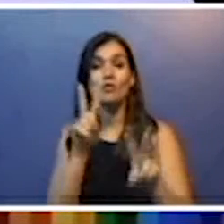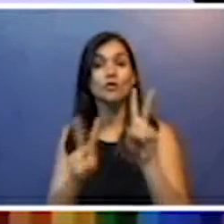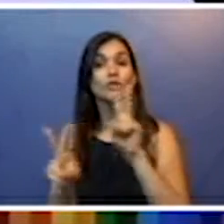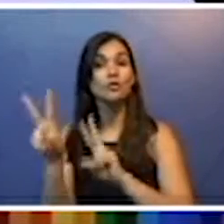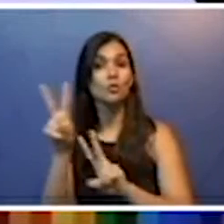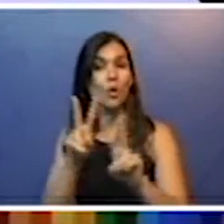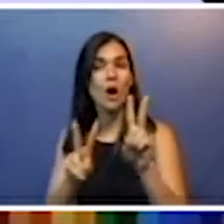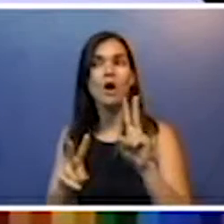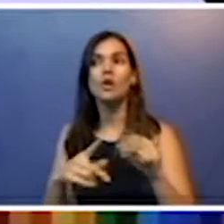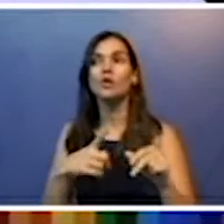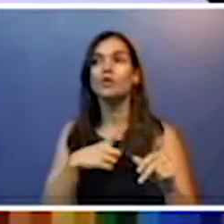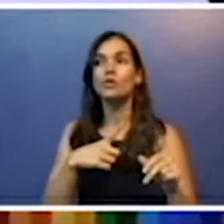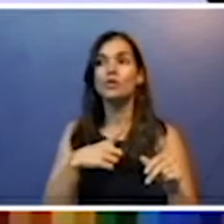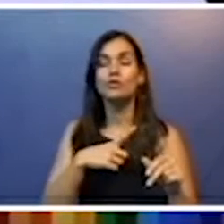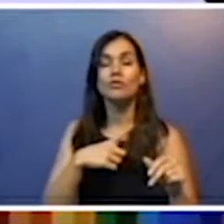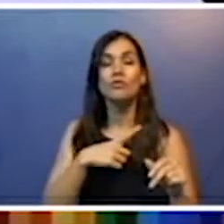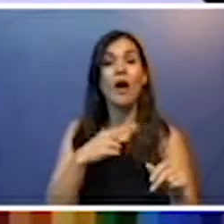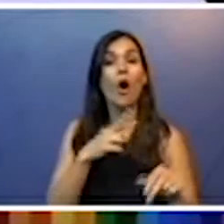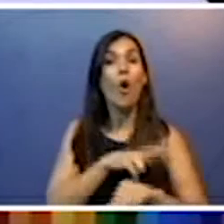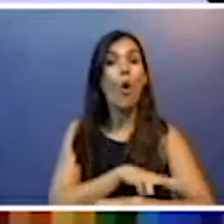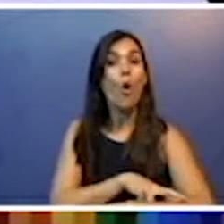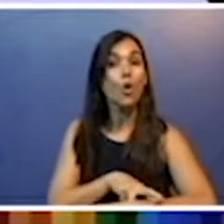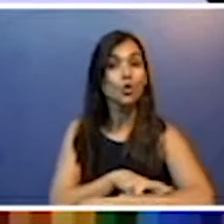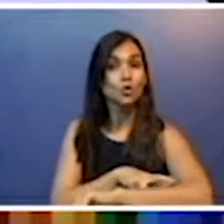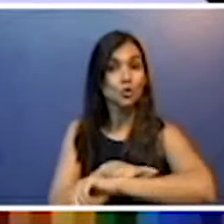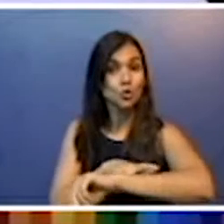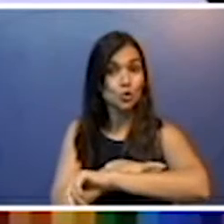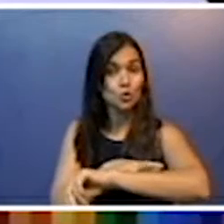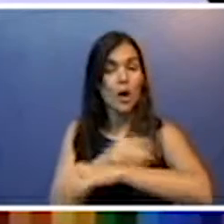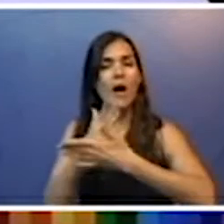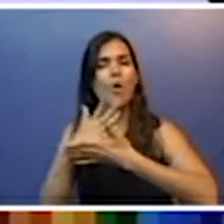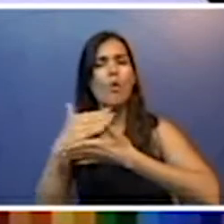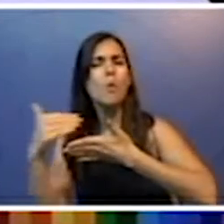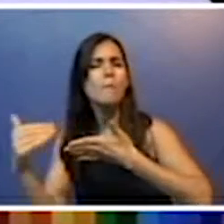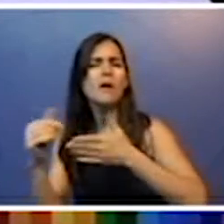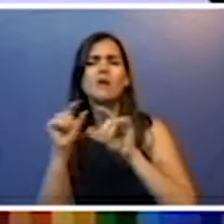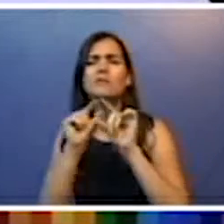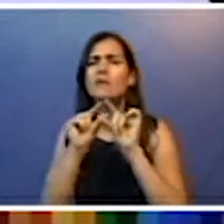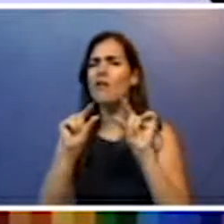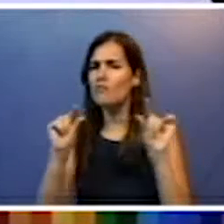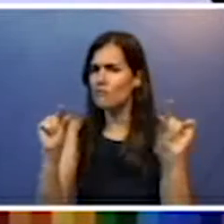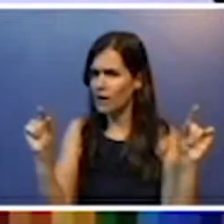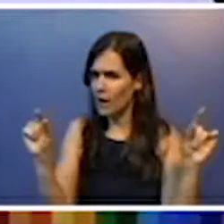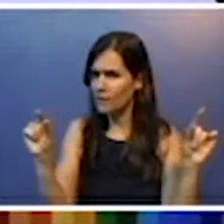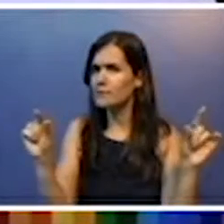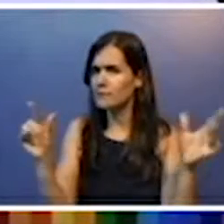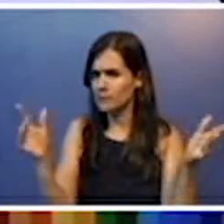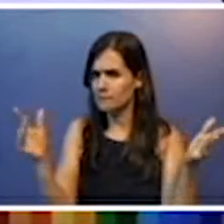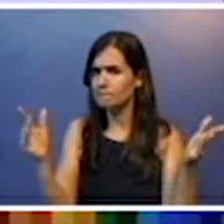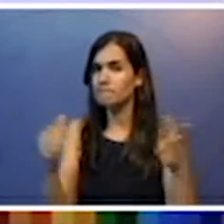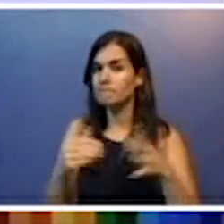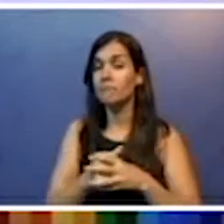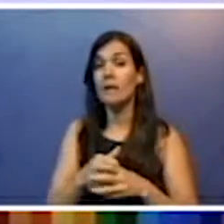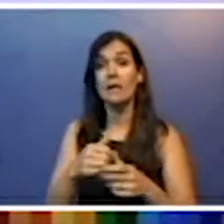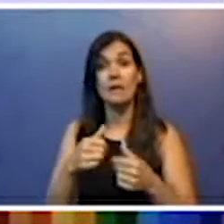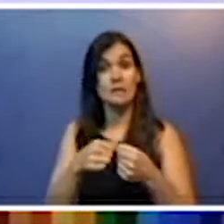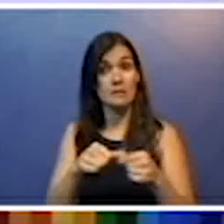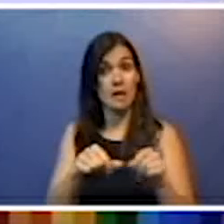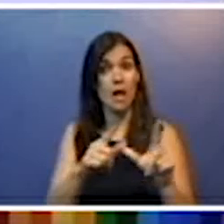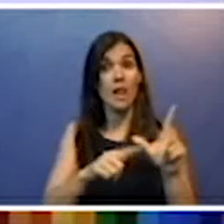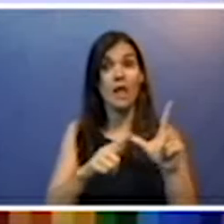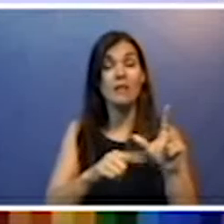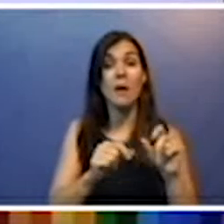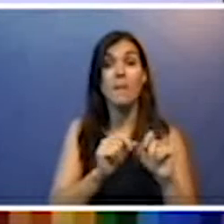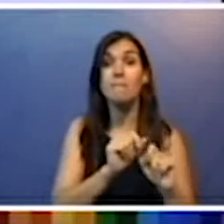que tiver em roxo é o início da frase, início do poema, que está com letra